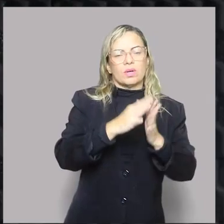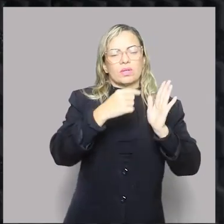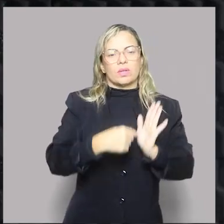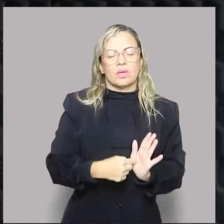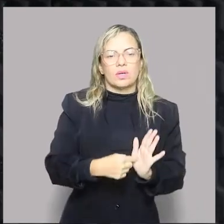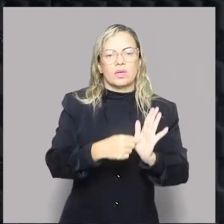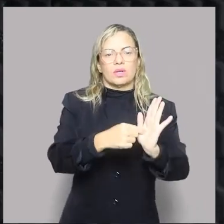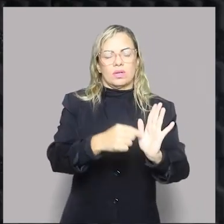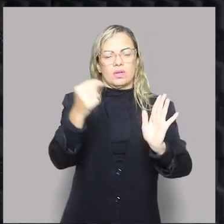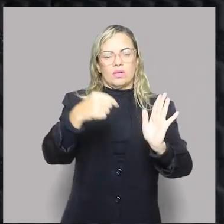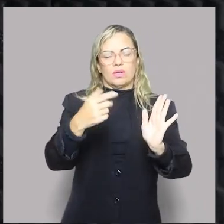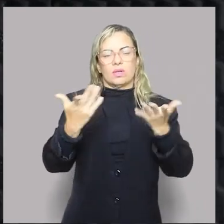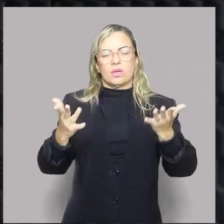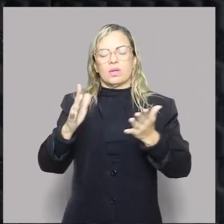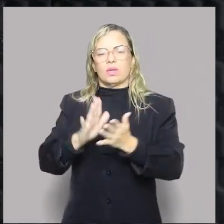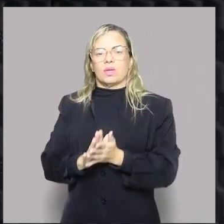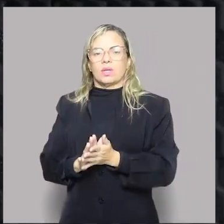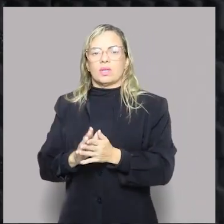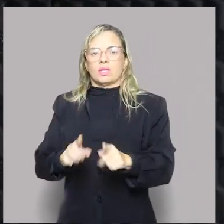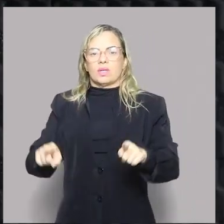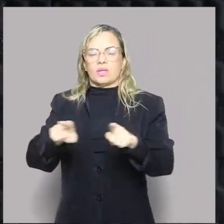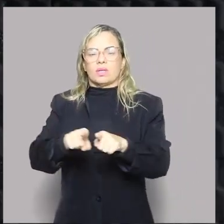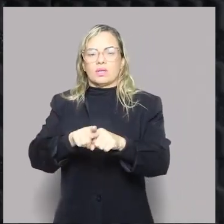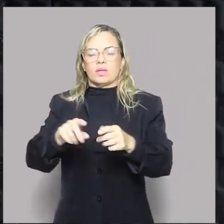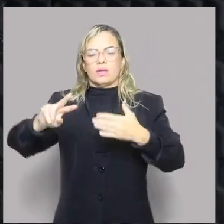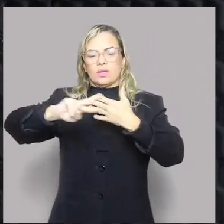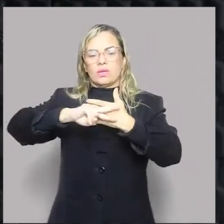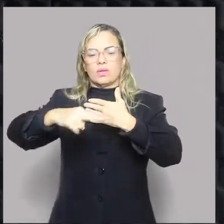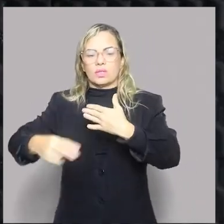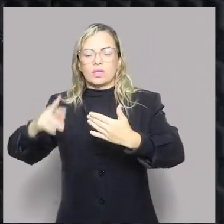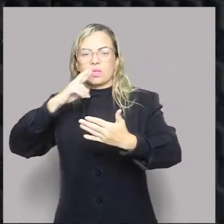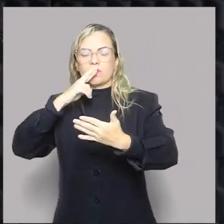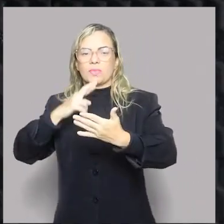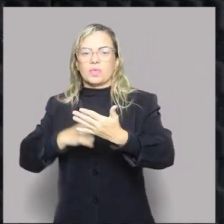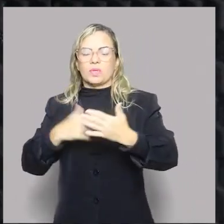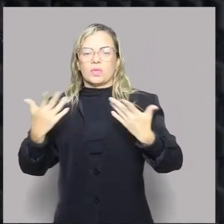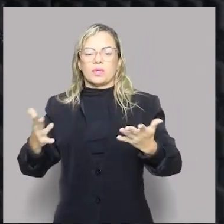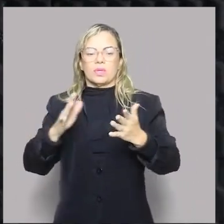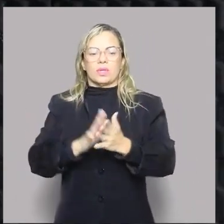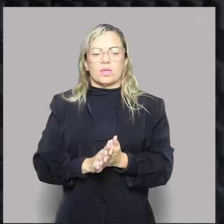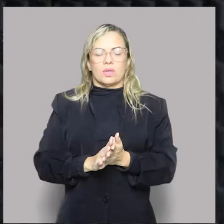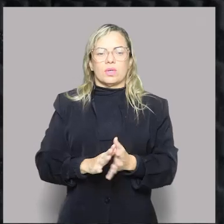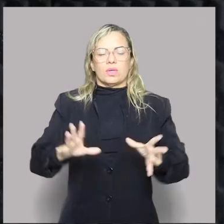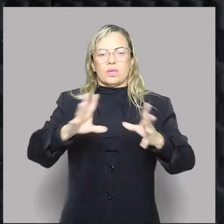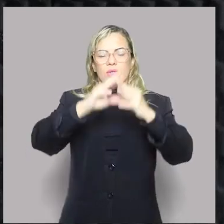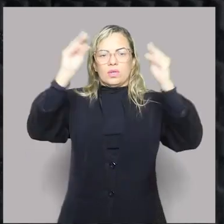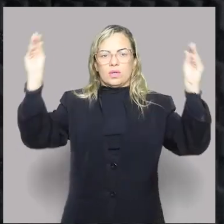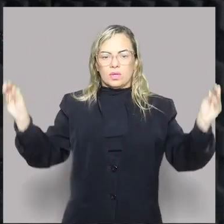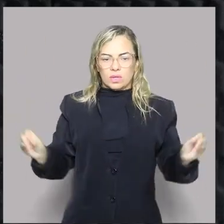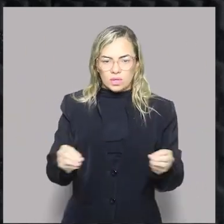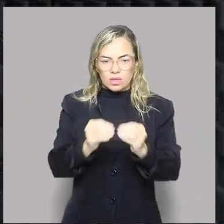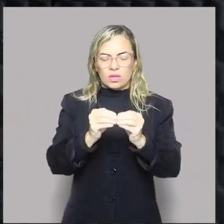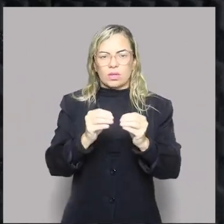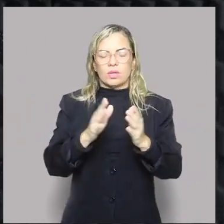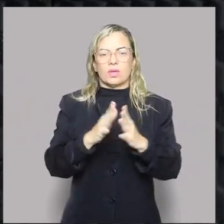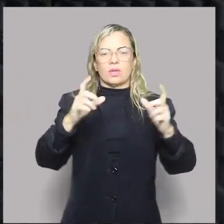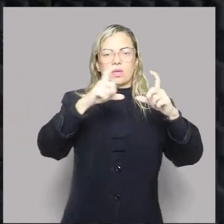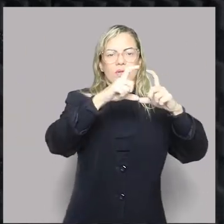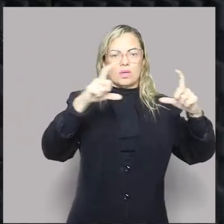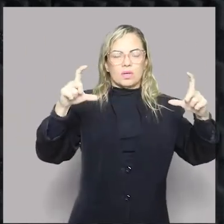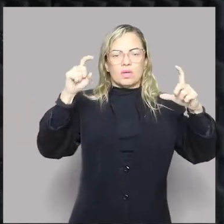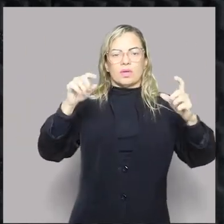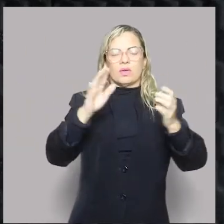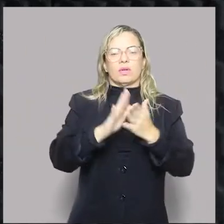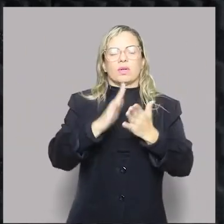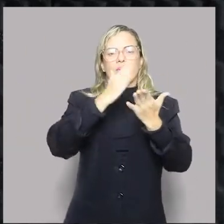tem quando da produção do texto dissertativo argumentativo. Então, colocar aí as consequências, os resultados,